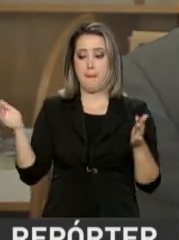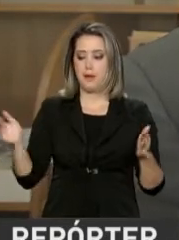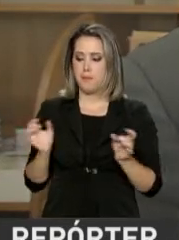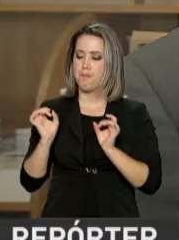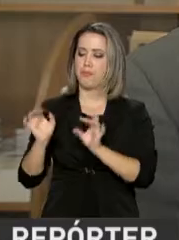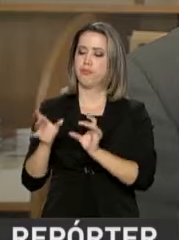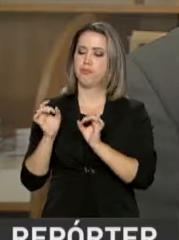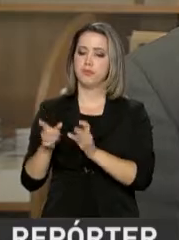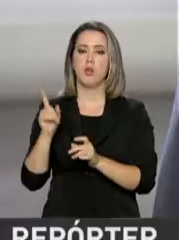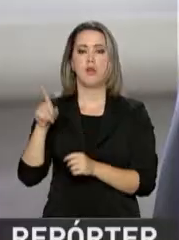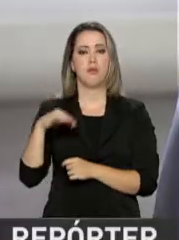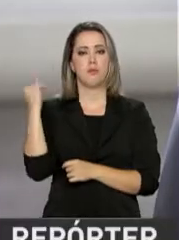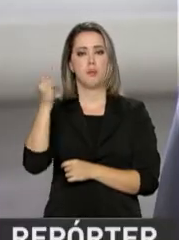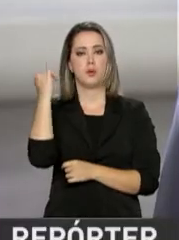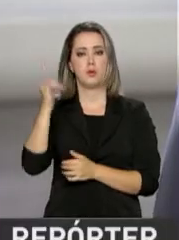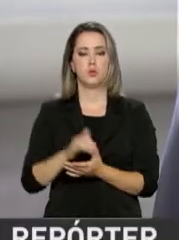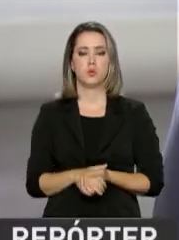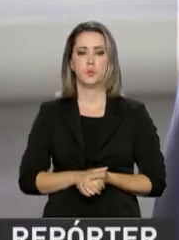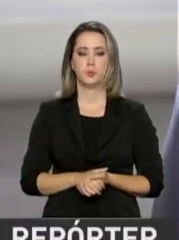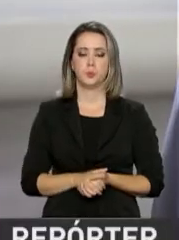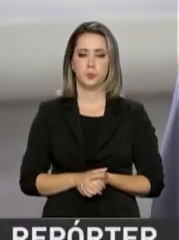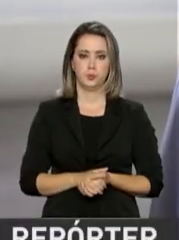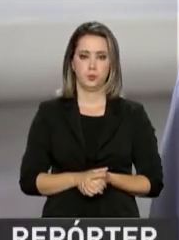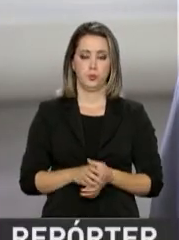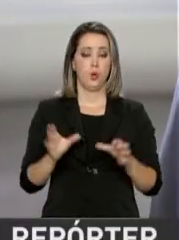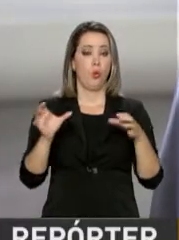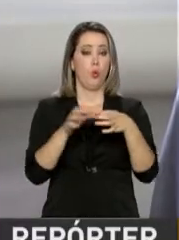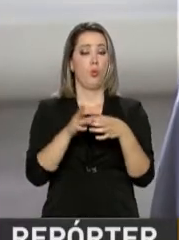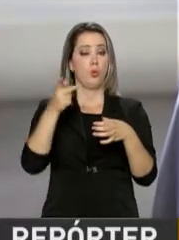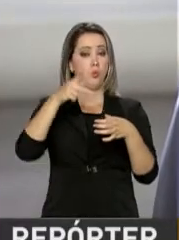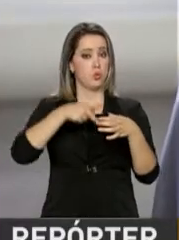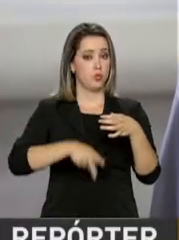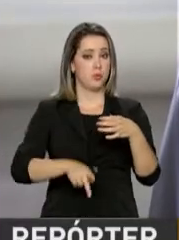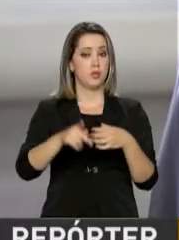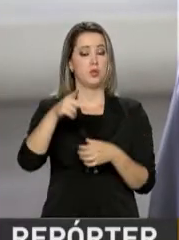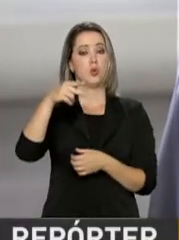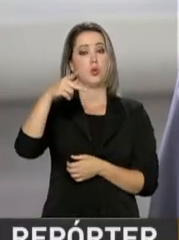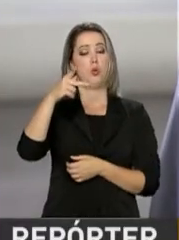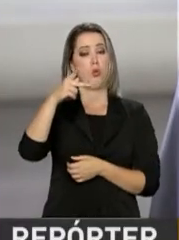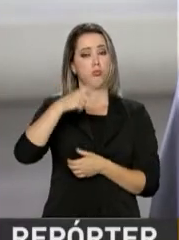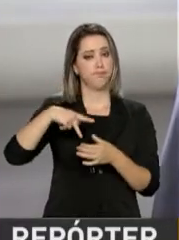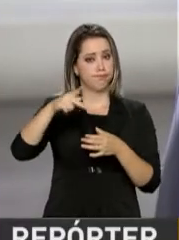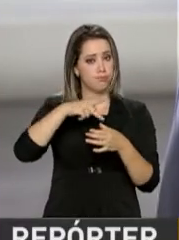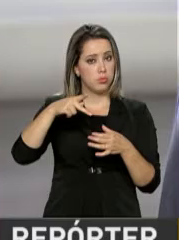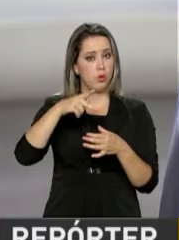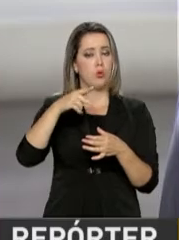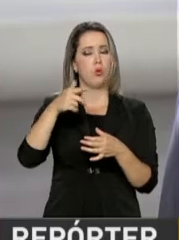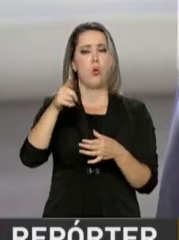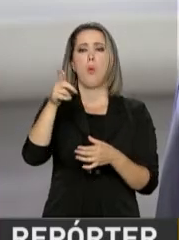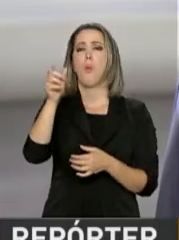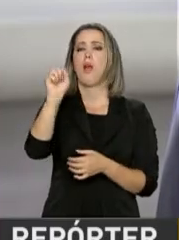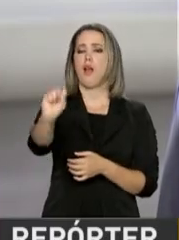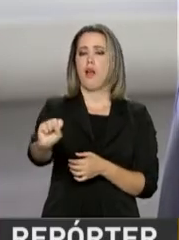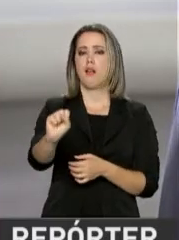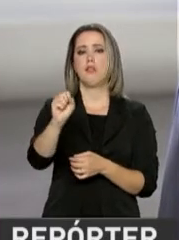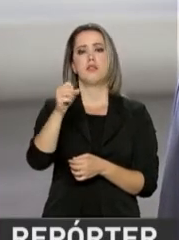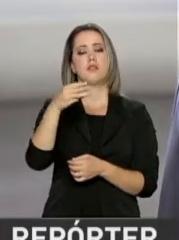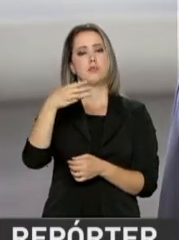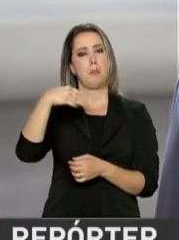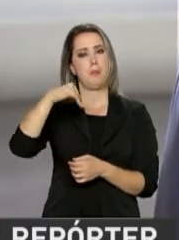nas lentes nome importante os setores de petróleo gás minérios aqui no brasil já recebe investimentos de empresas